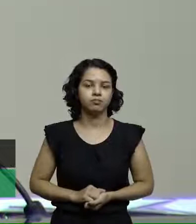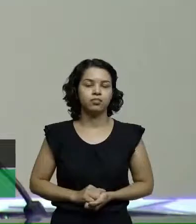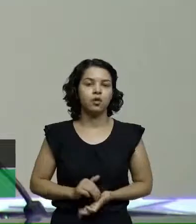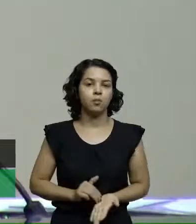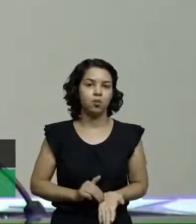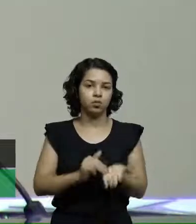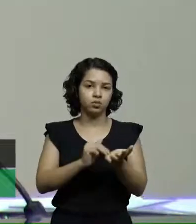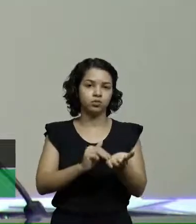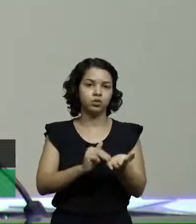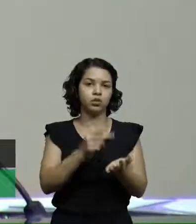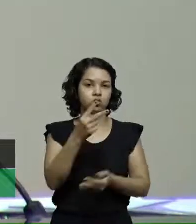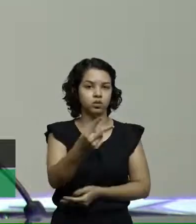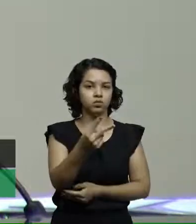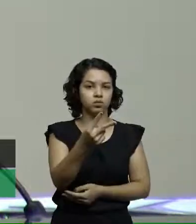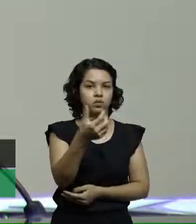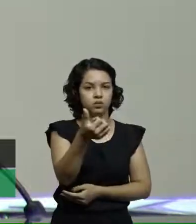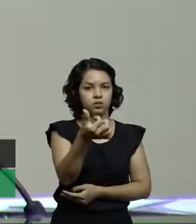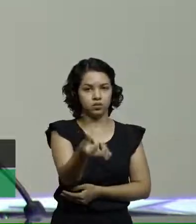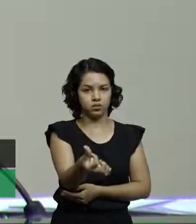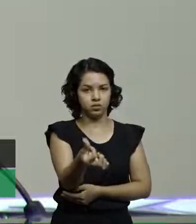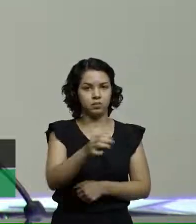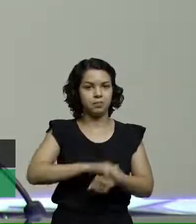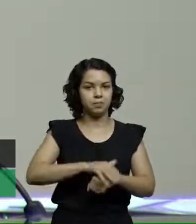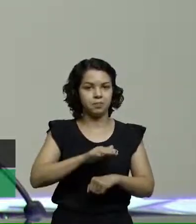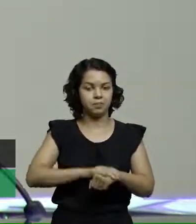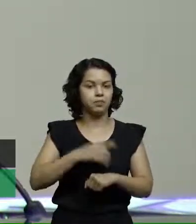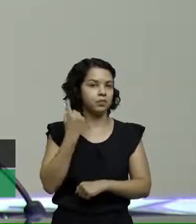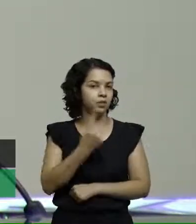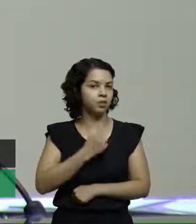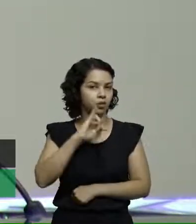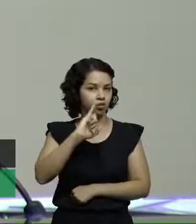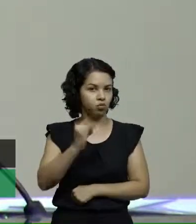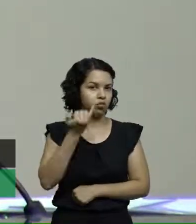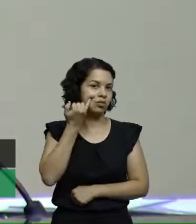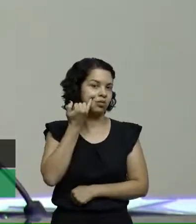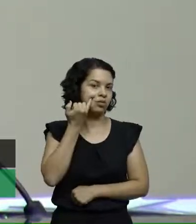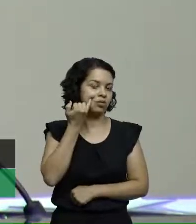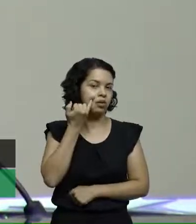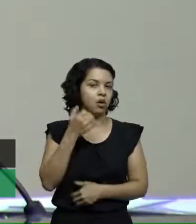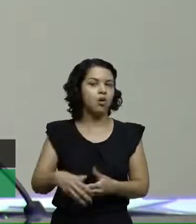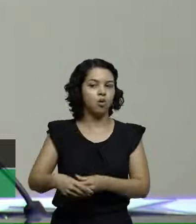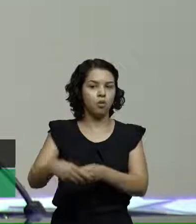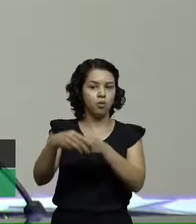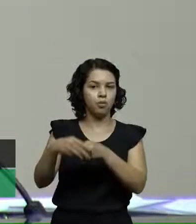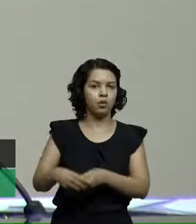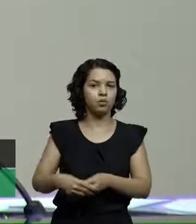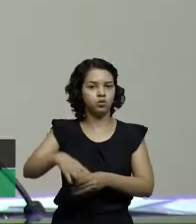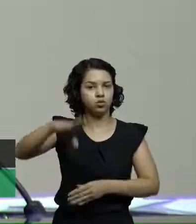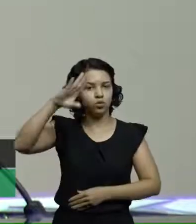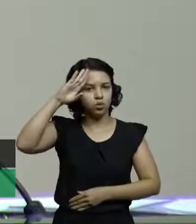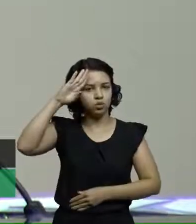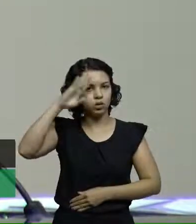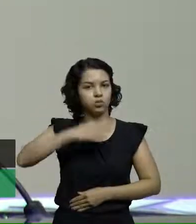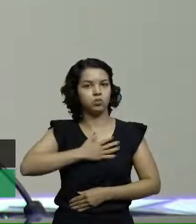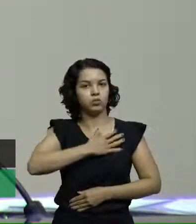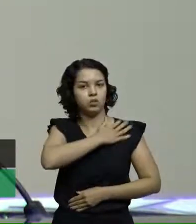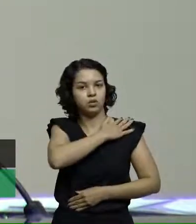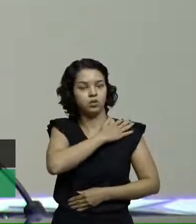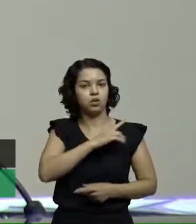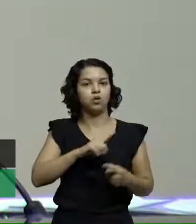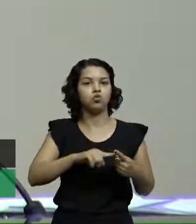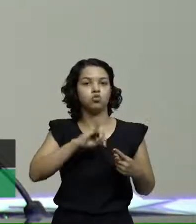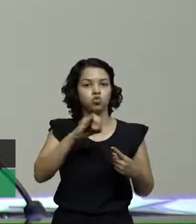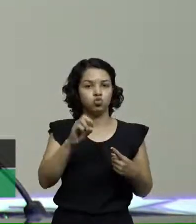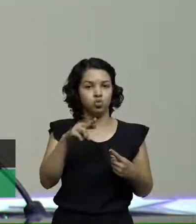Moção 216. Autor, deputado Jessé Lopes. Cumprimentando os soldados militares Jonathan Almeida